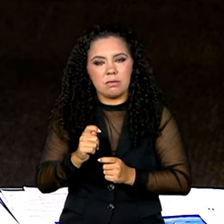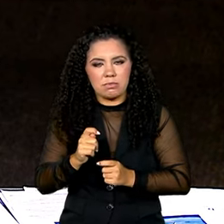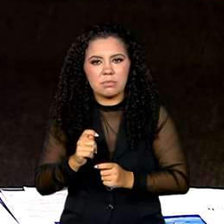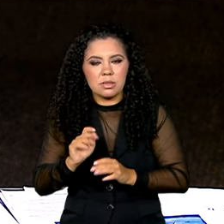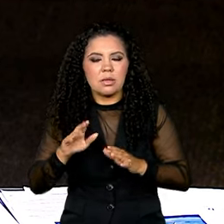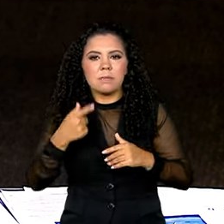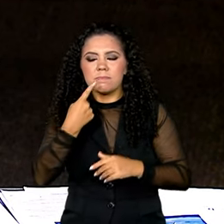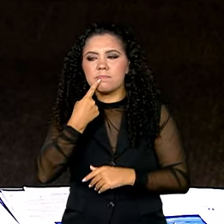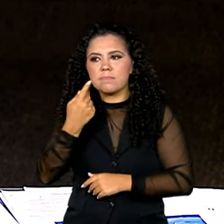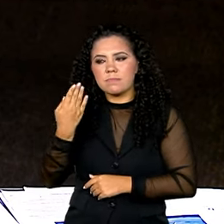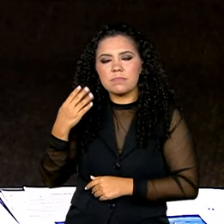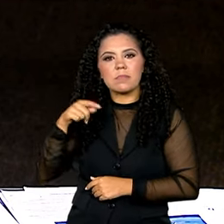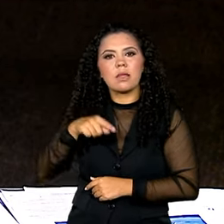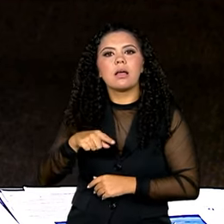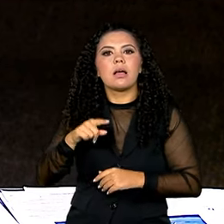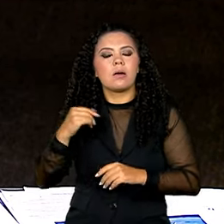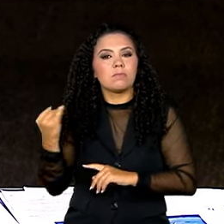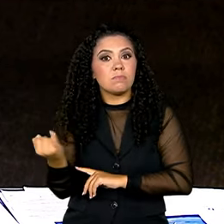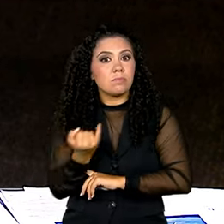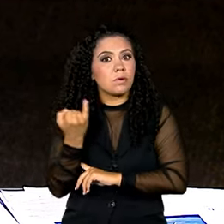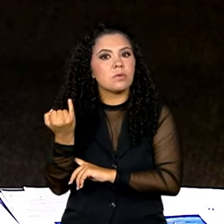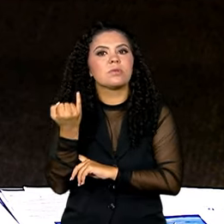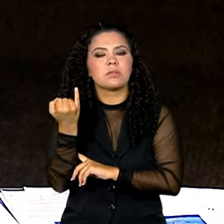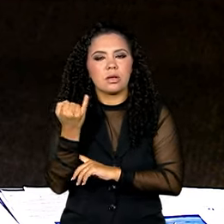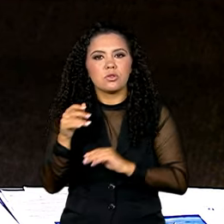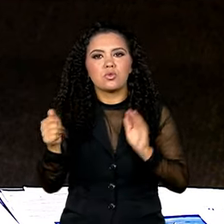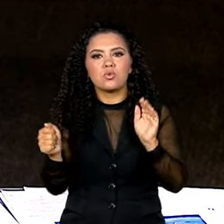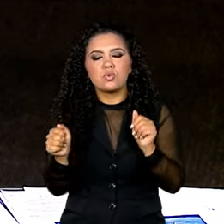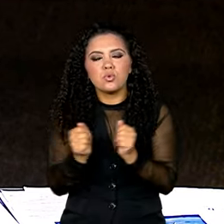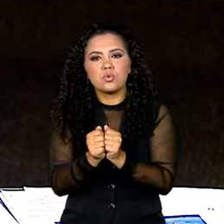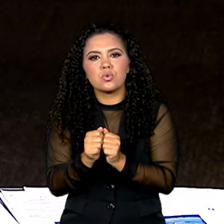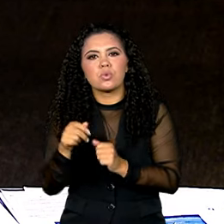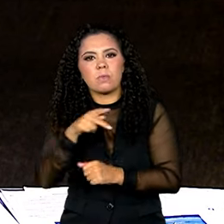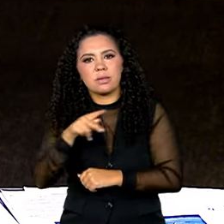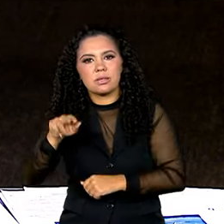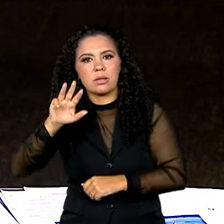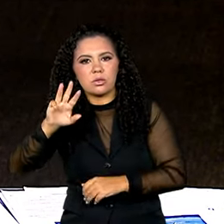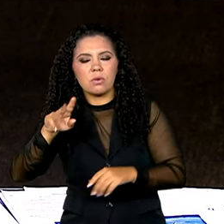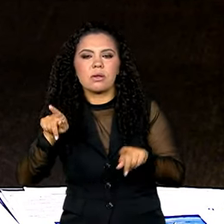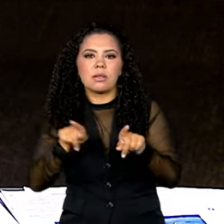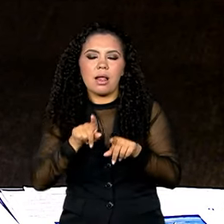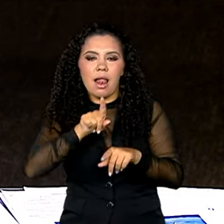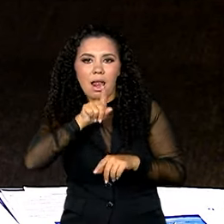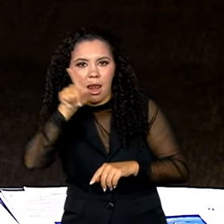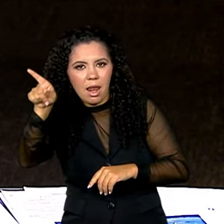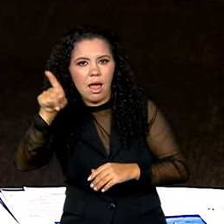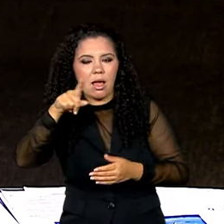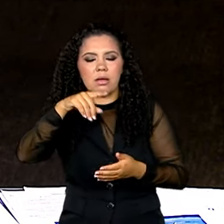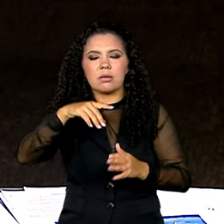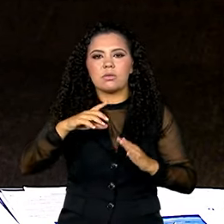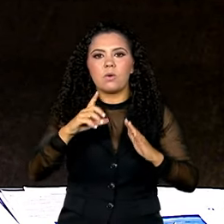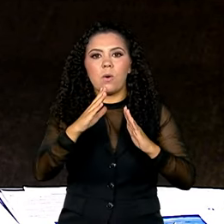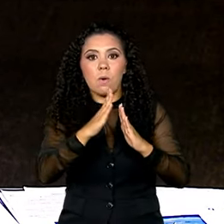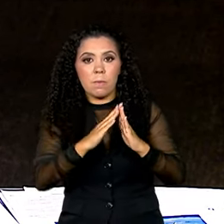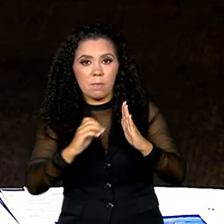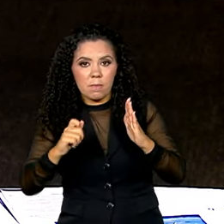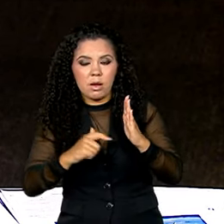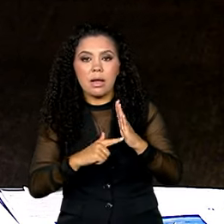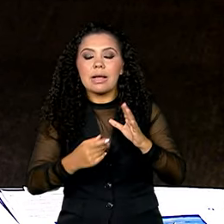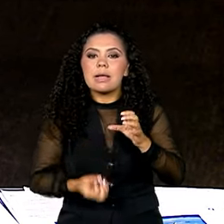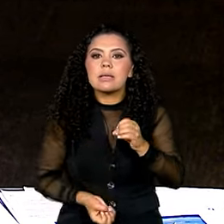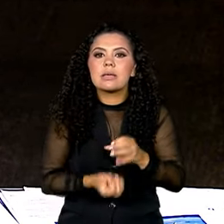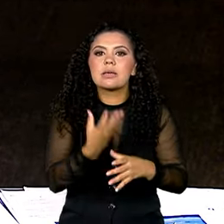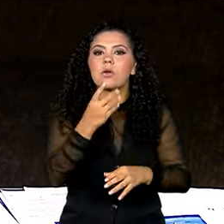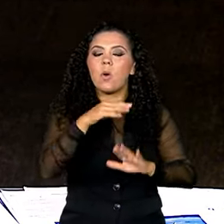num ato muito importante no Palácio do Planalto, com a presença do presidente Lula, não é, criou o programa Povos da